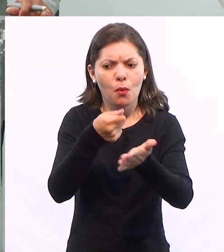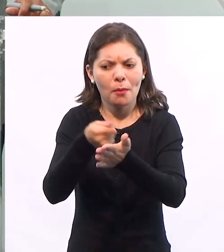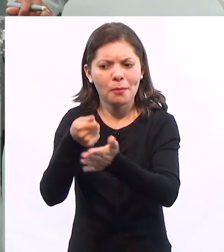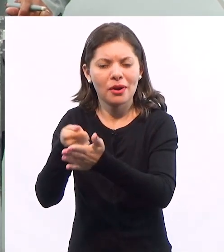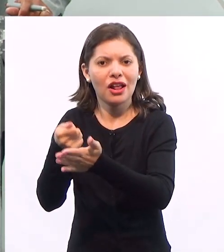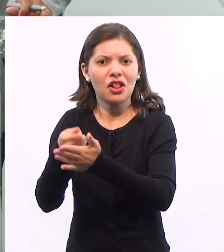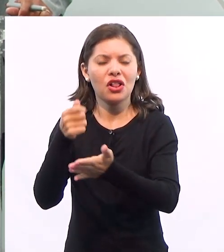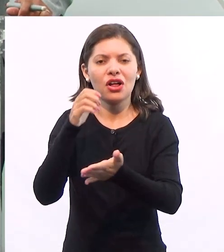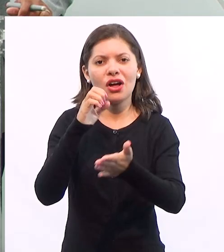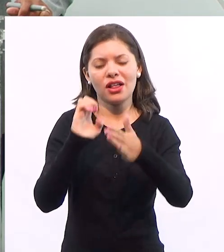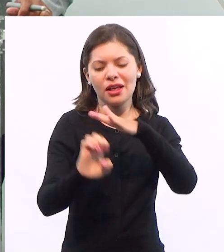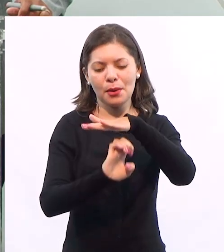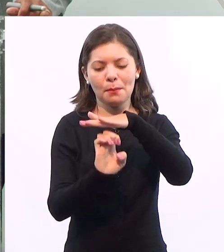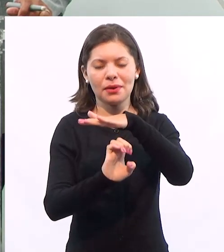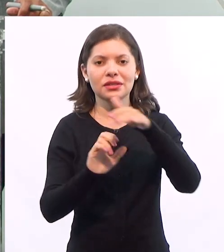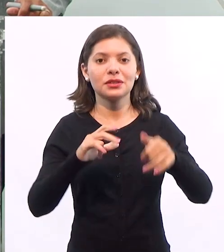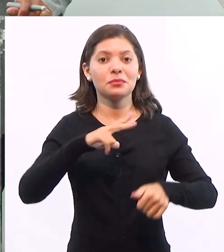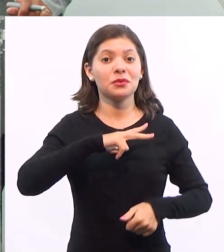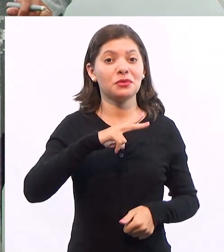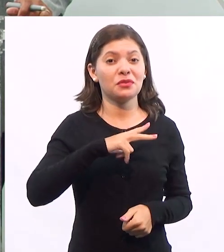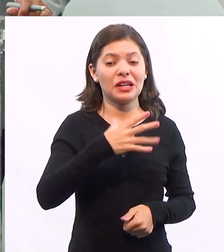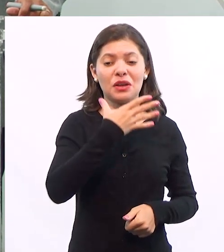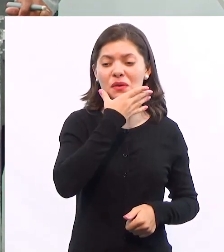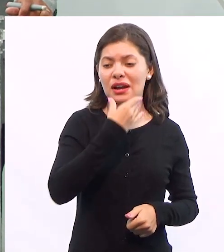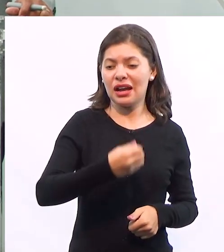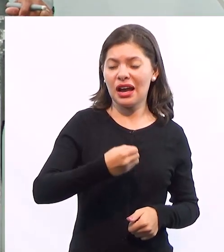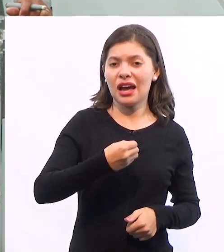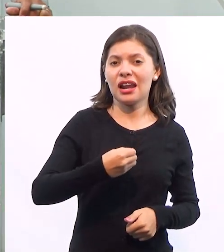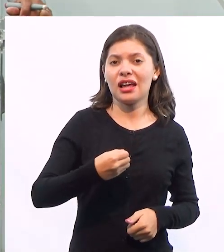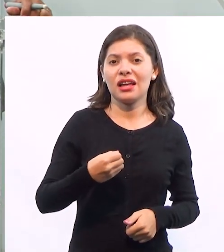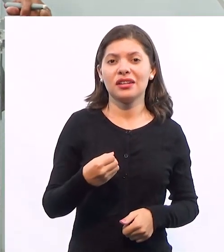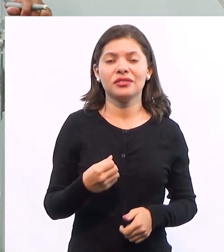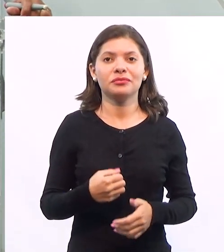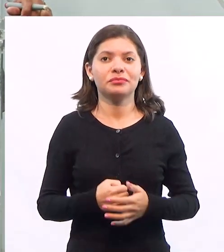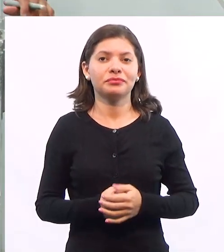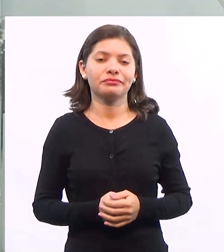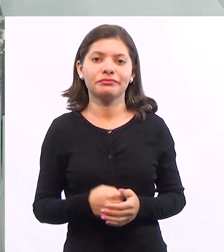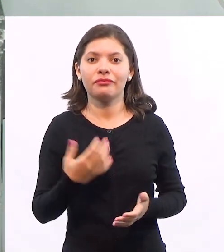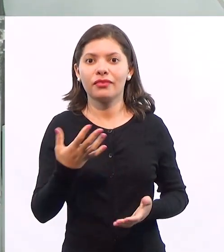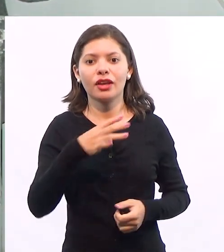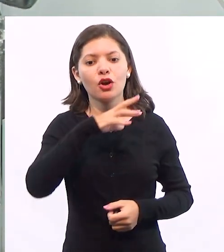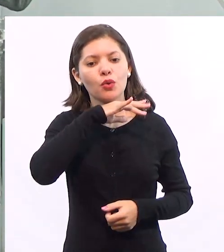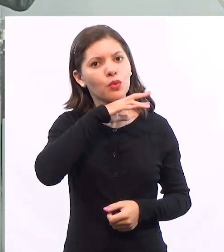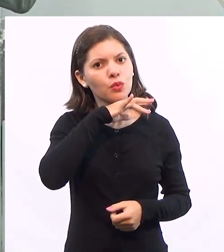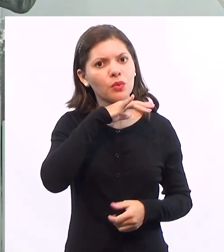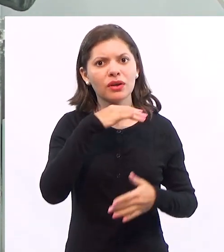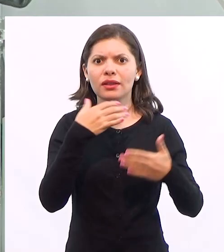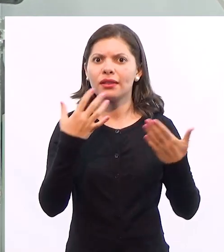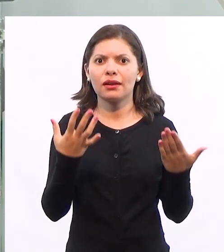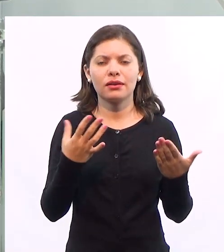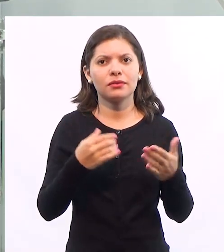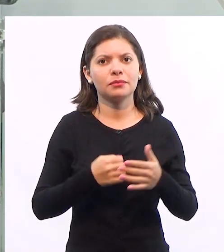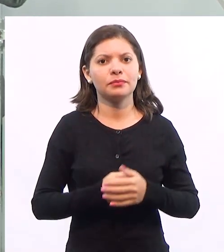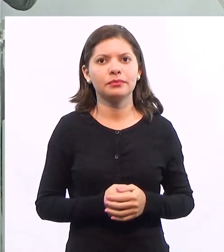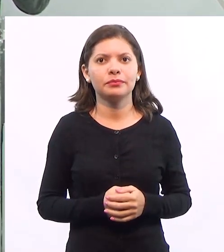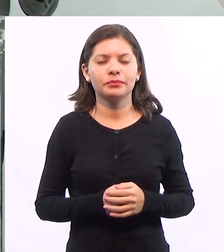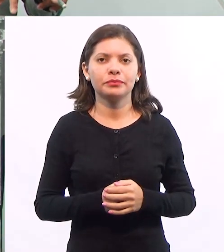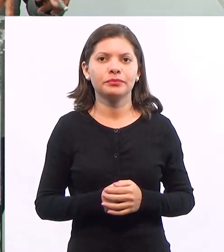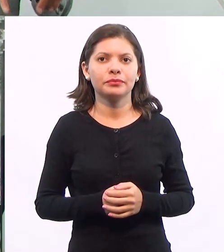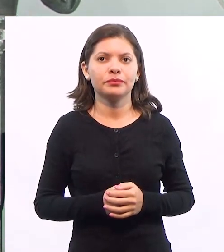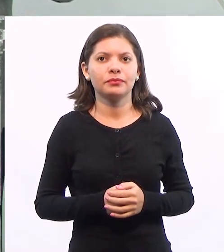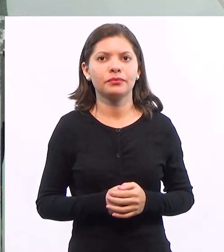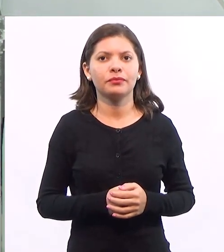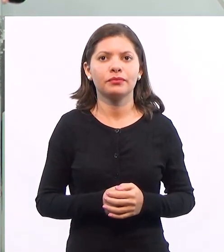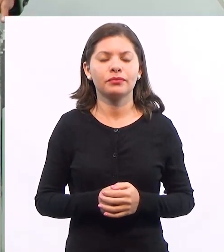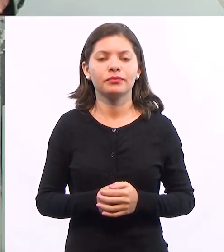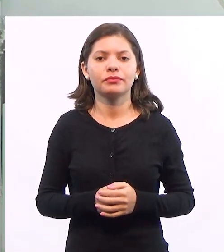comprador daquela empresa lá, ó, a empresa privada, ele é um cara super chato, tudo mais. Opa, fornecedor ele pode